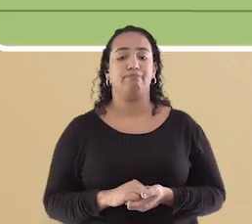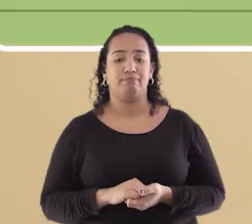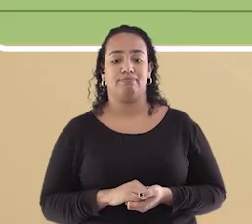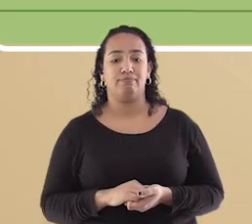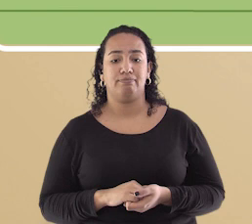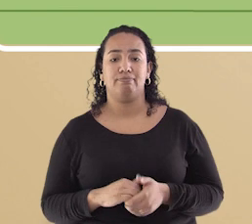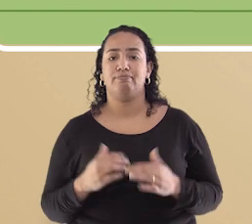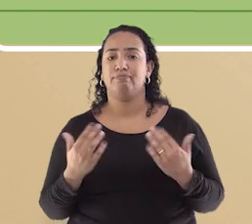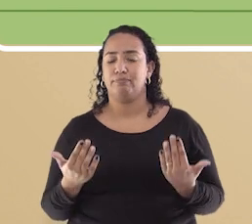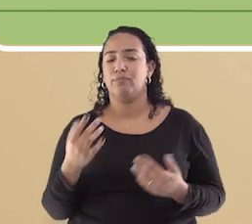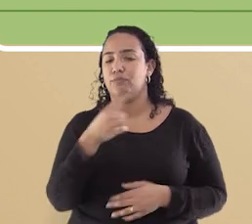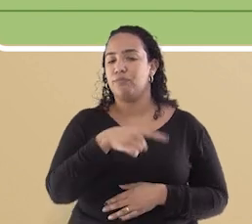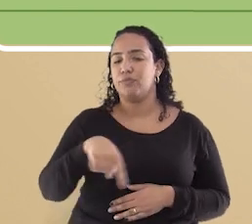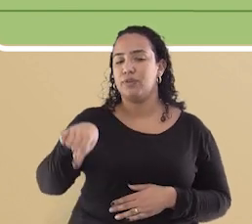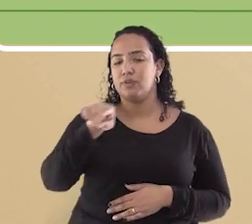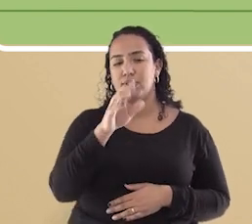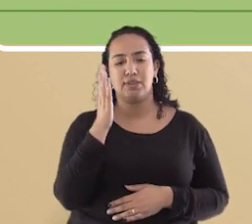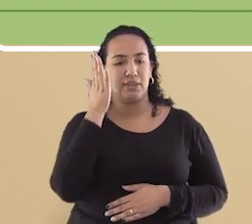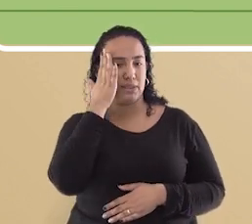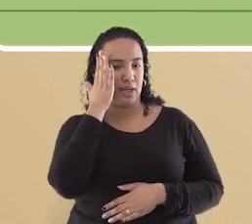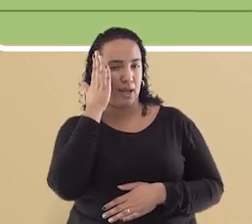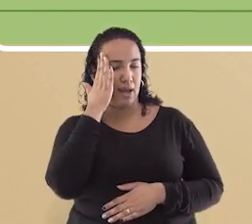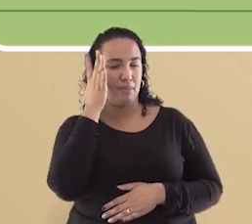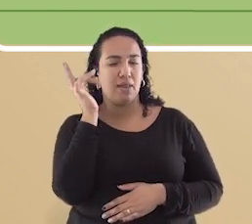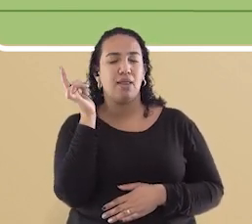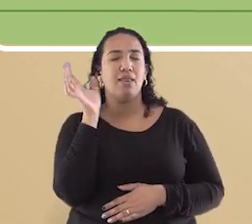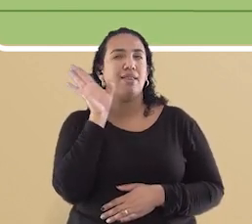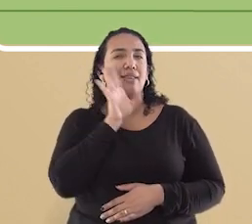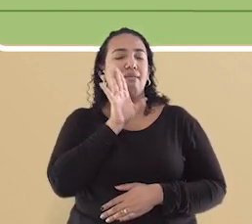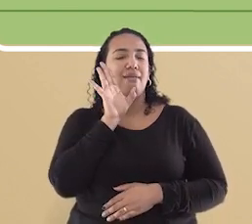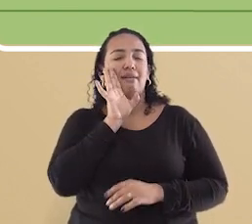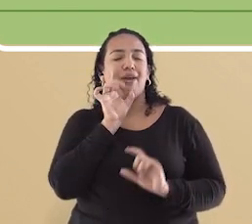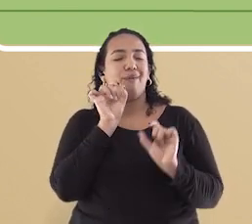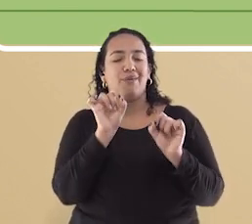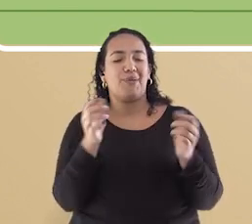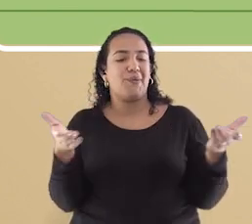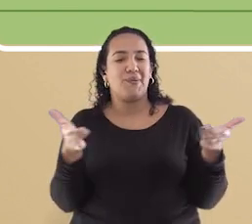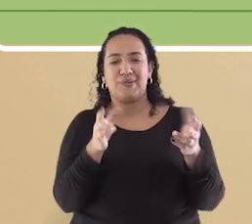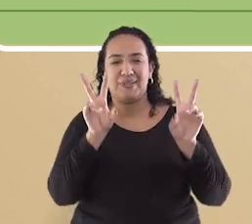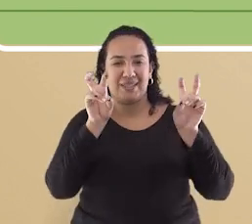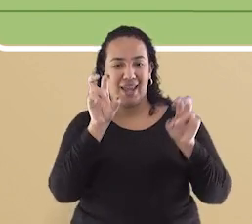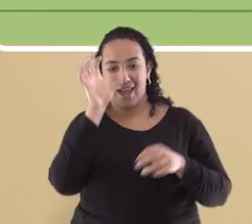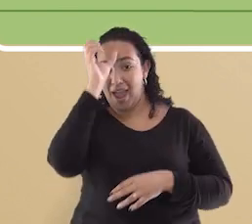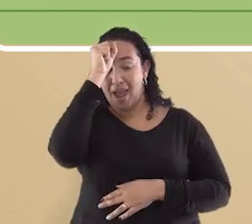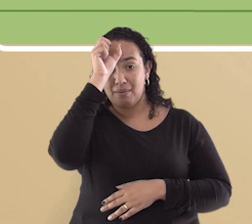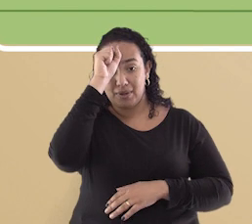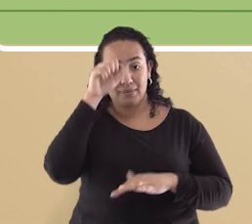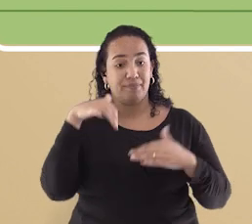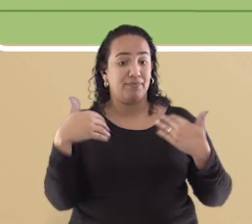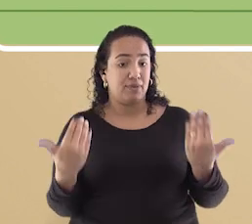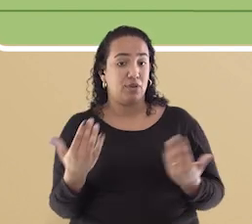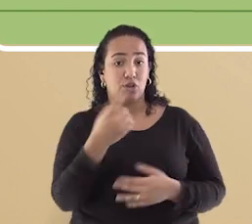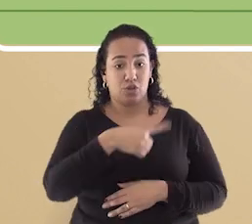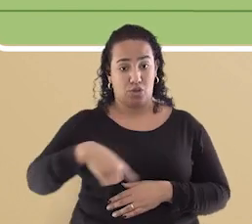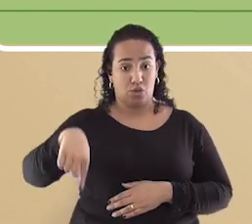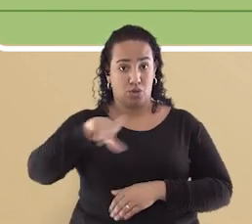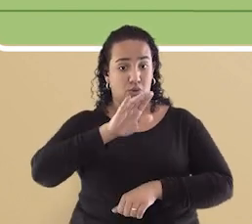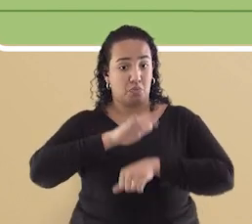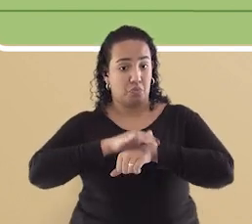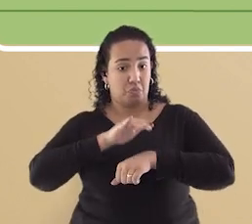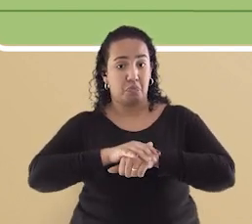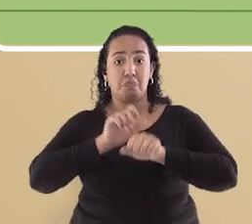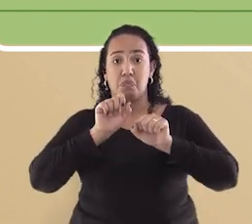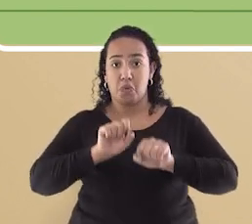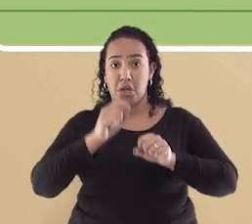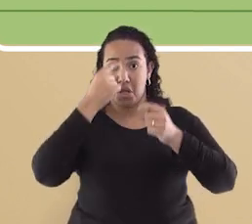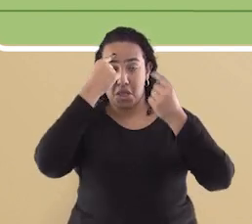mapa. E você sabe o que é mais legal de tudo isso que aprendemos dos mapas hoje? É que podemos nós